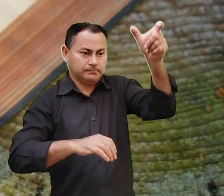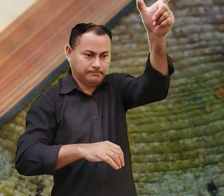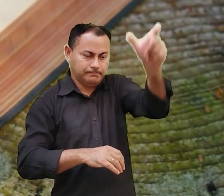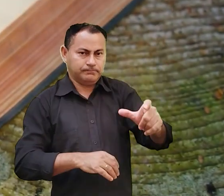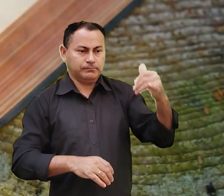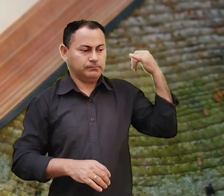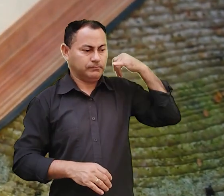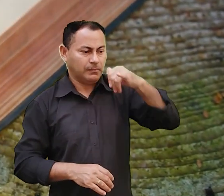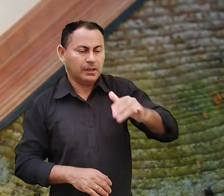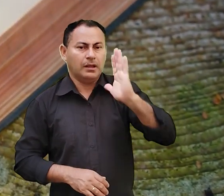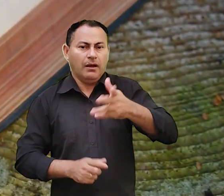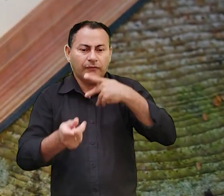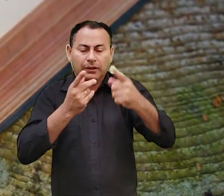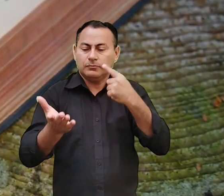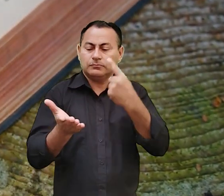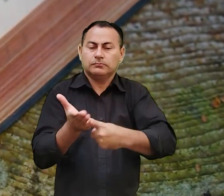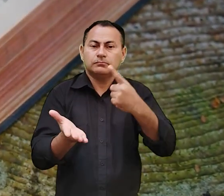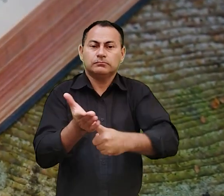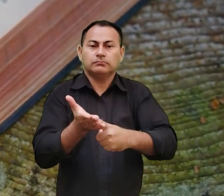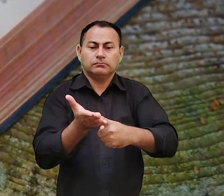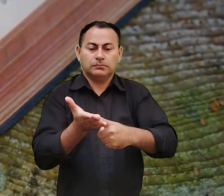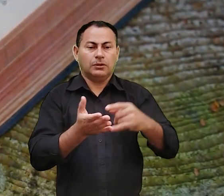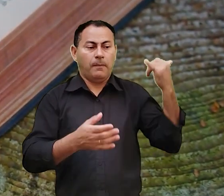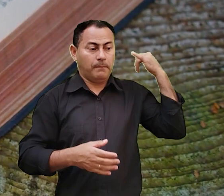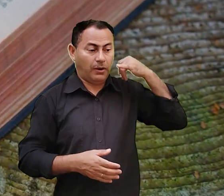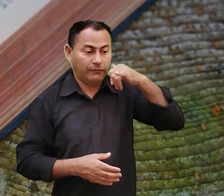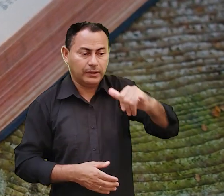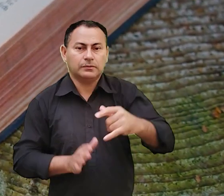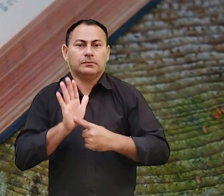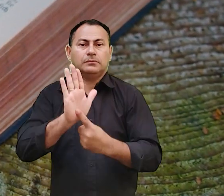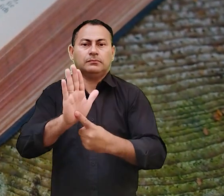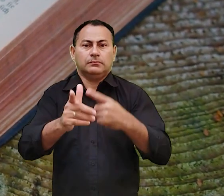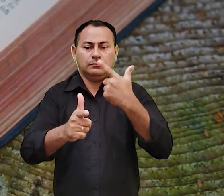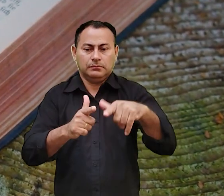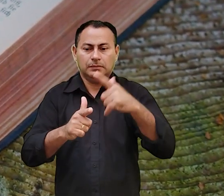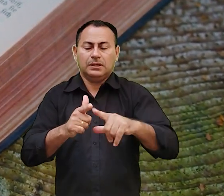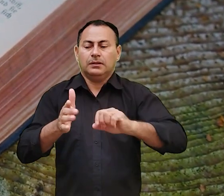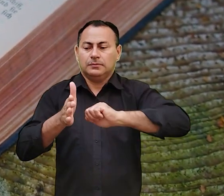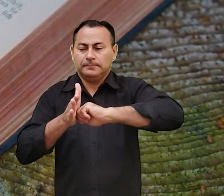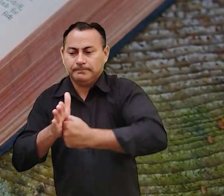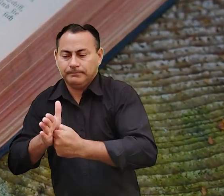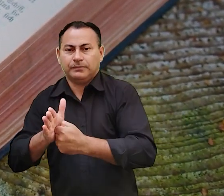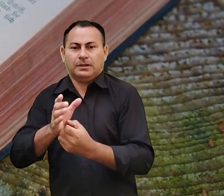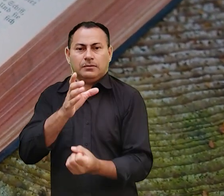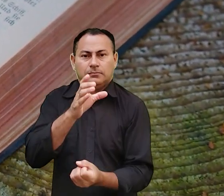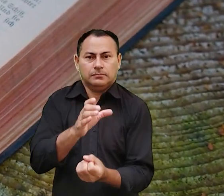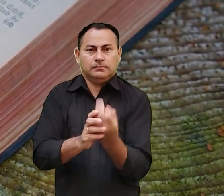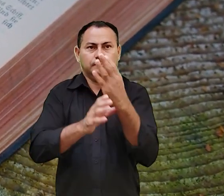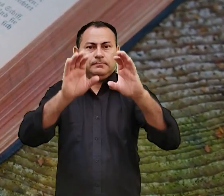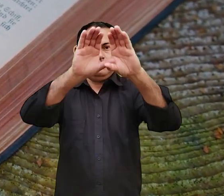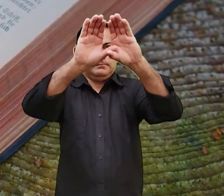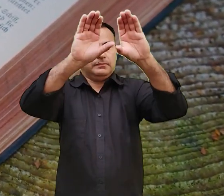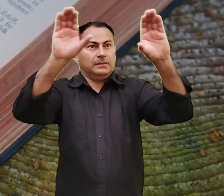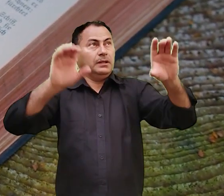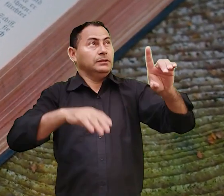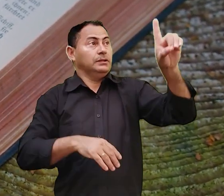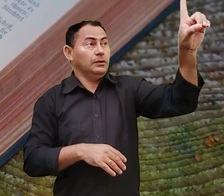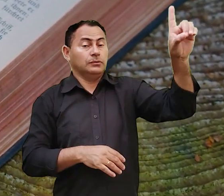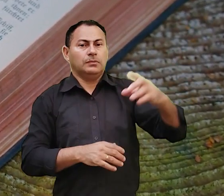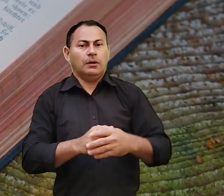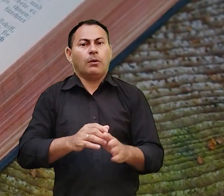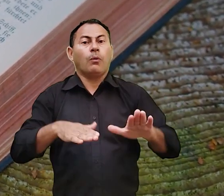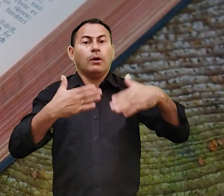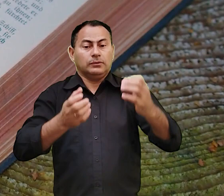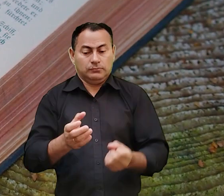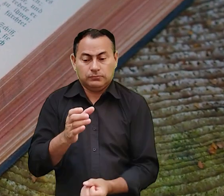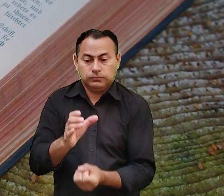relacionada à função do profeta. Uma das funções do profeta é mostrar o problema que está bloqueando a obra de Deus. Quando a obra